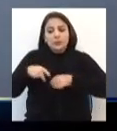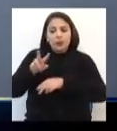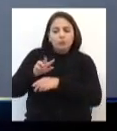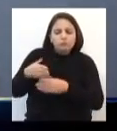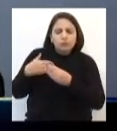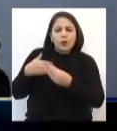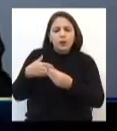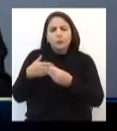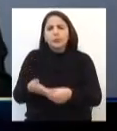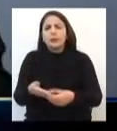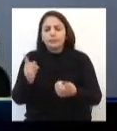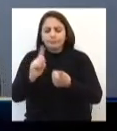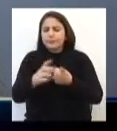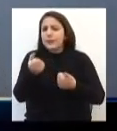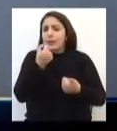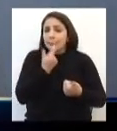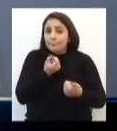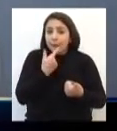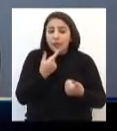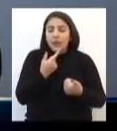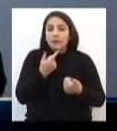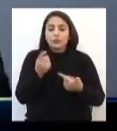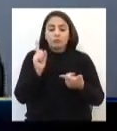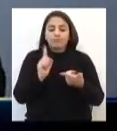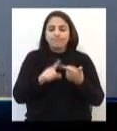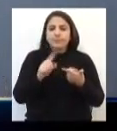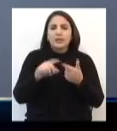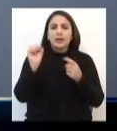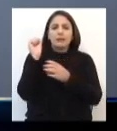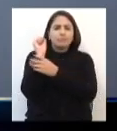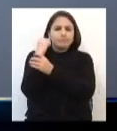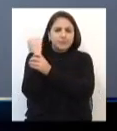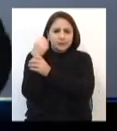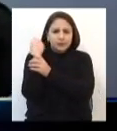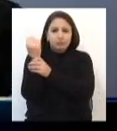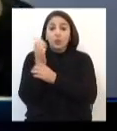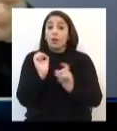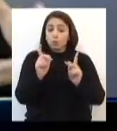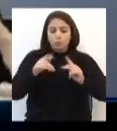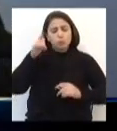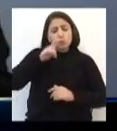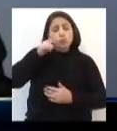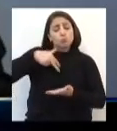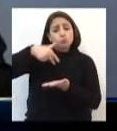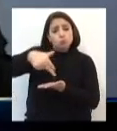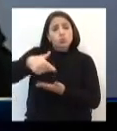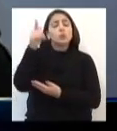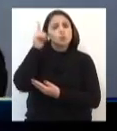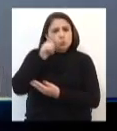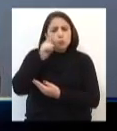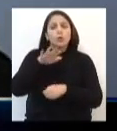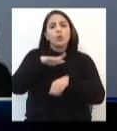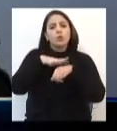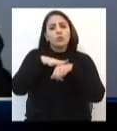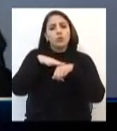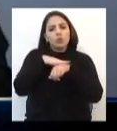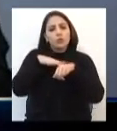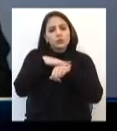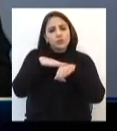lhe acompanhando para lhe dar os remédios, fazer uma fisioterapia, mas ele ainda caminha, ele ainda